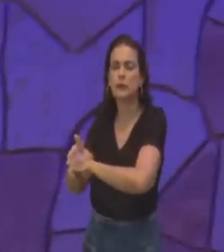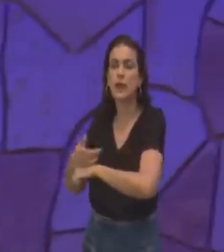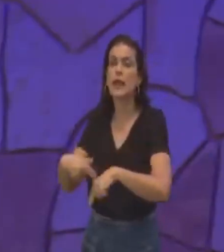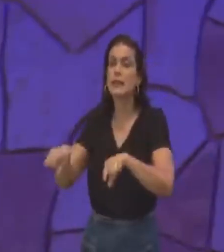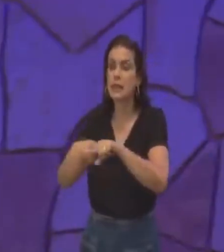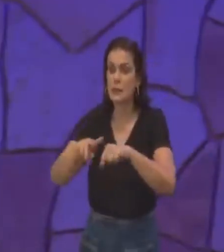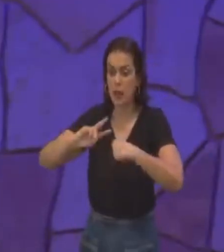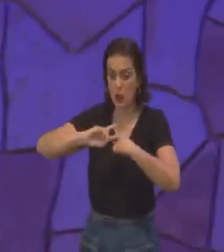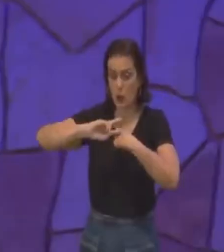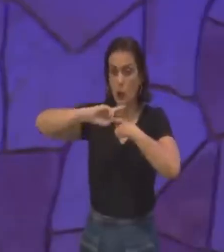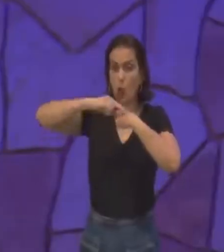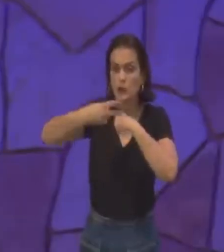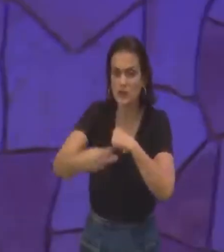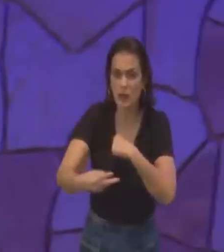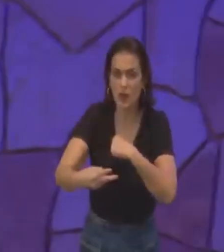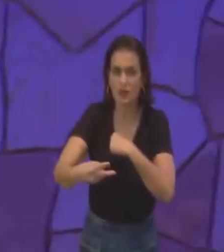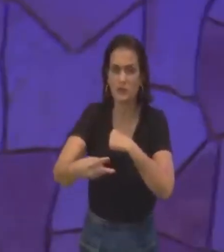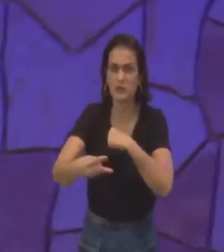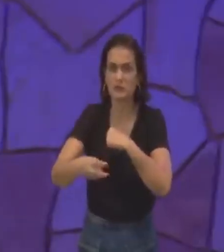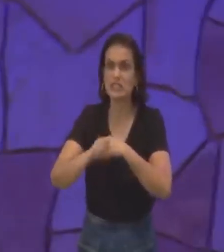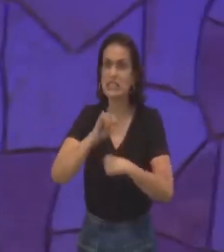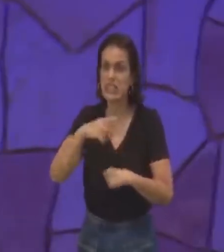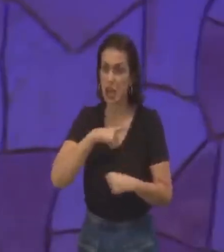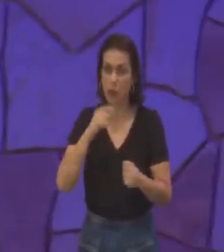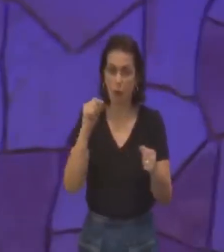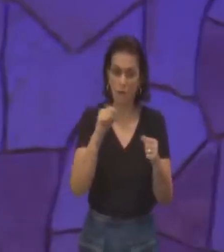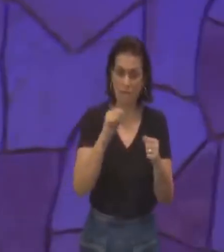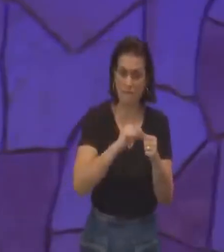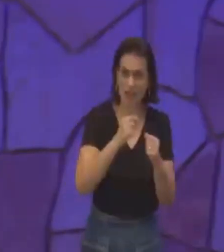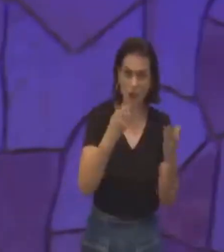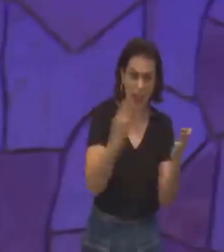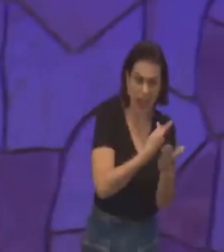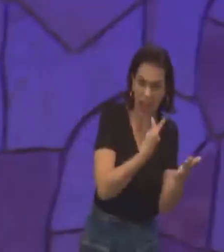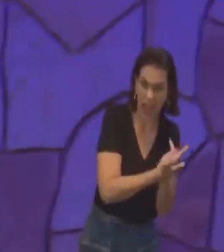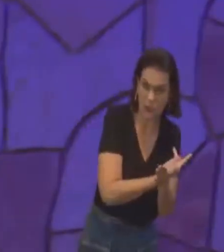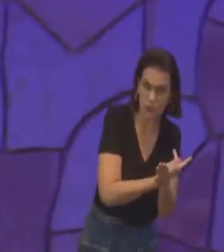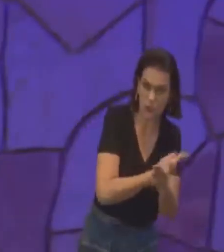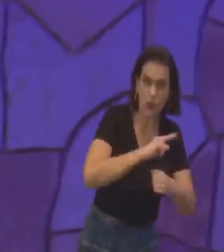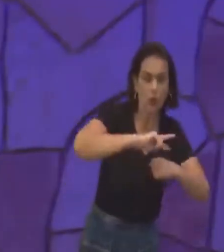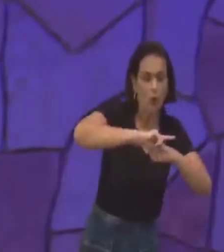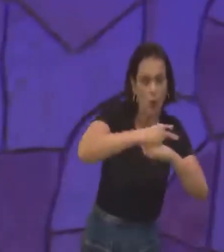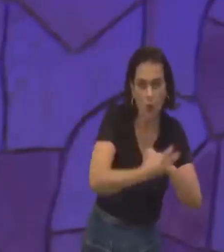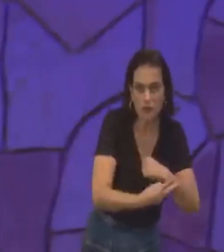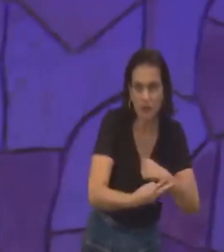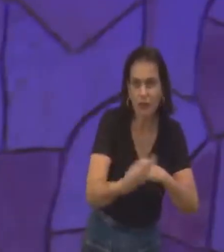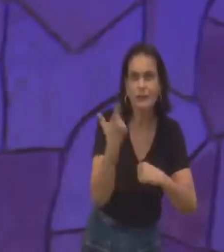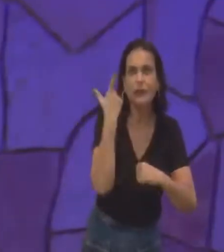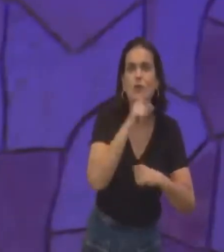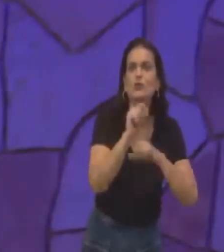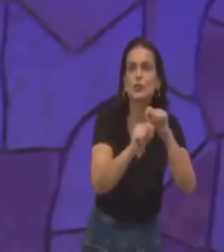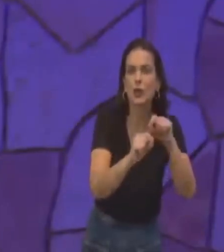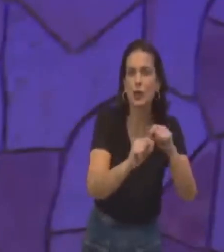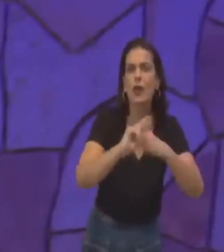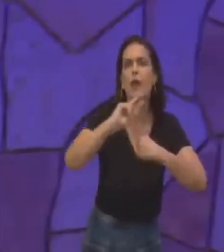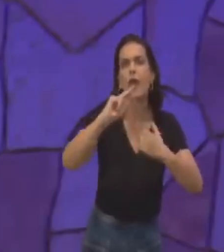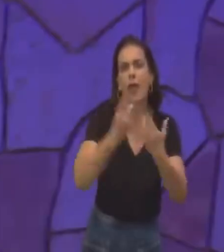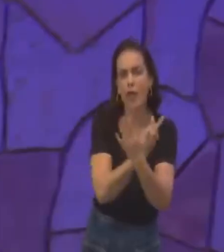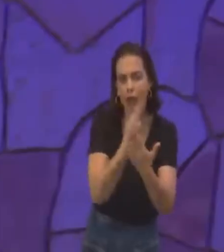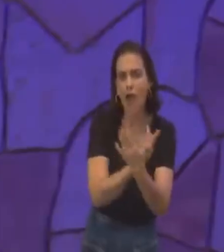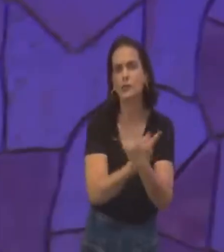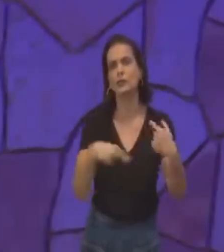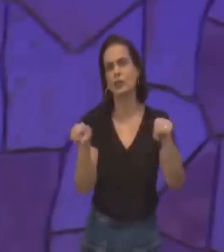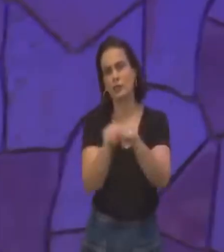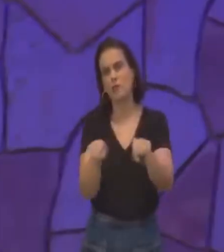também é um princípio importante, e tantas outras questões. Mas em último lugar eu quero destacar a importância da educação teológica para a